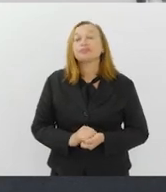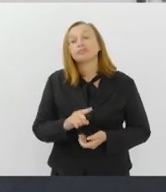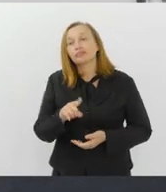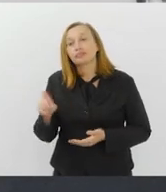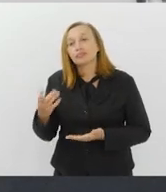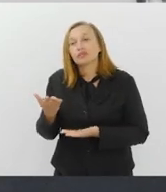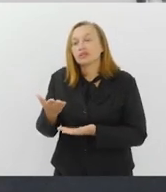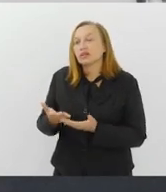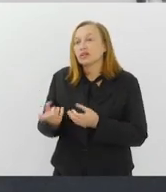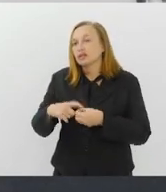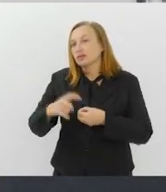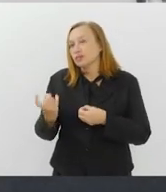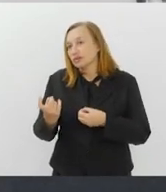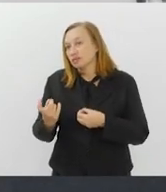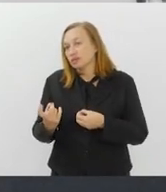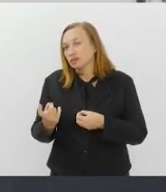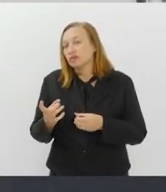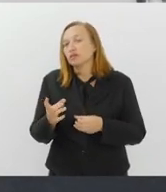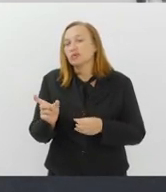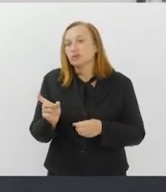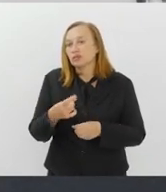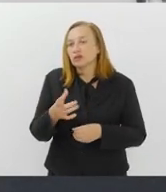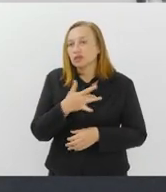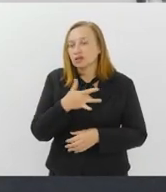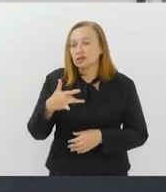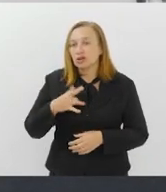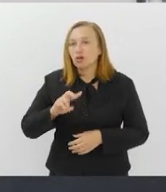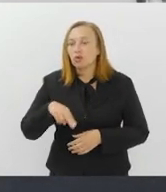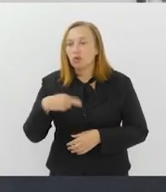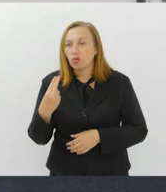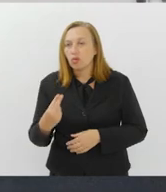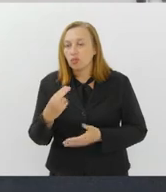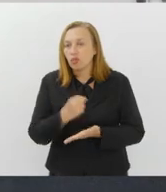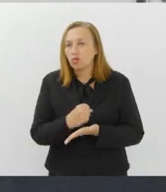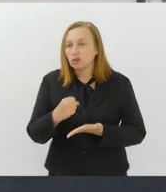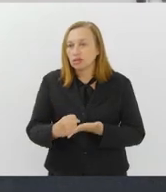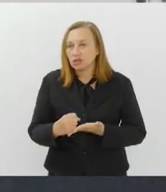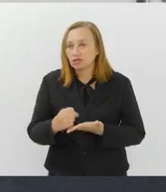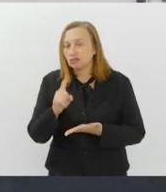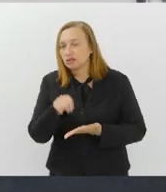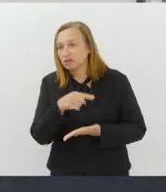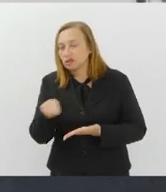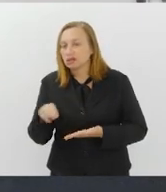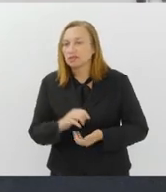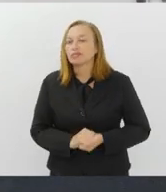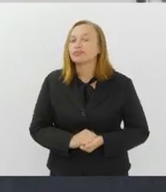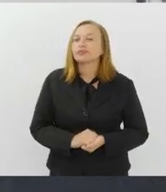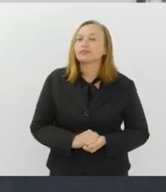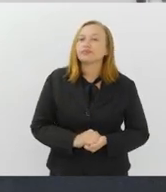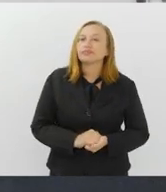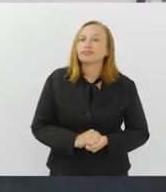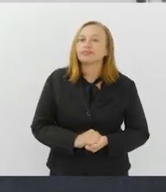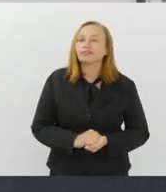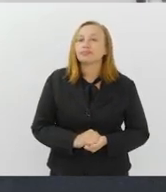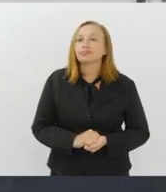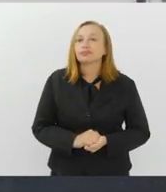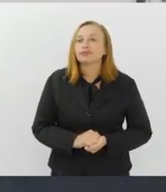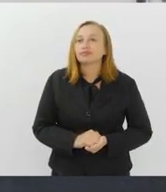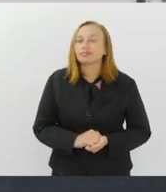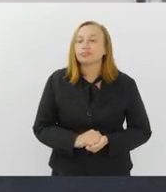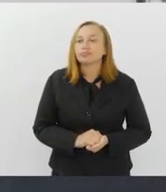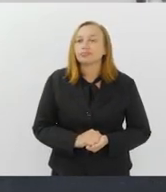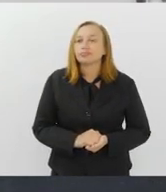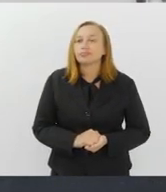o vínculo com um plano de saúde ou cujo contrato foi reincidido. Desse modo,